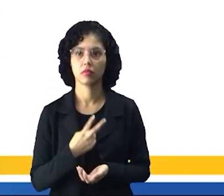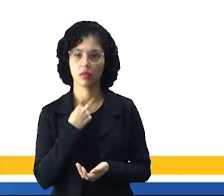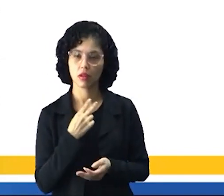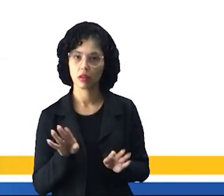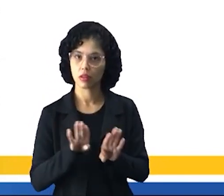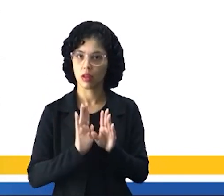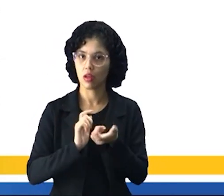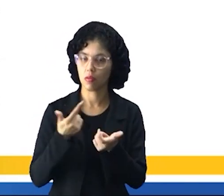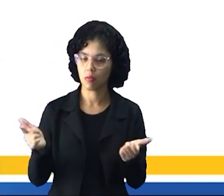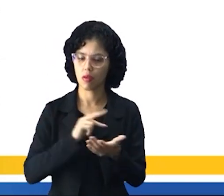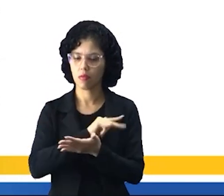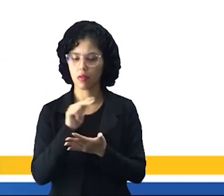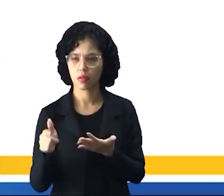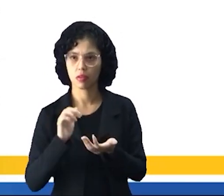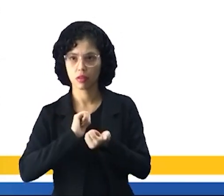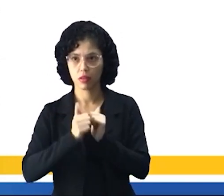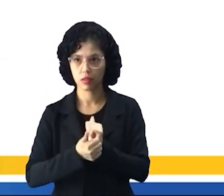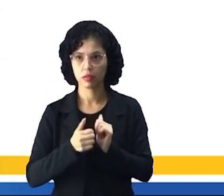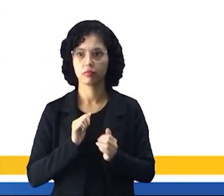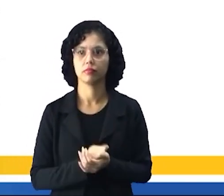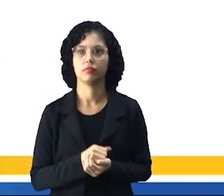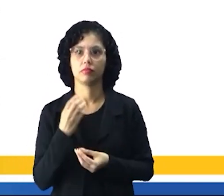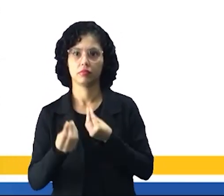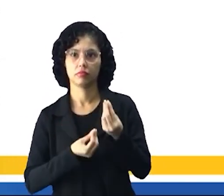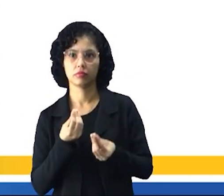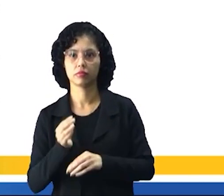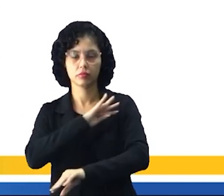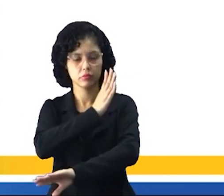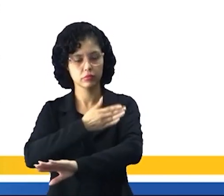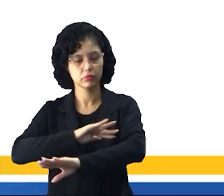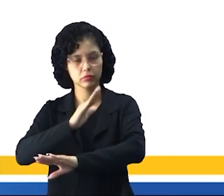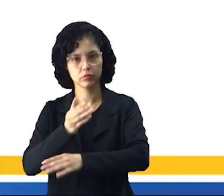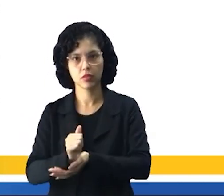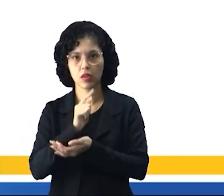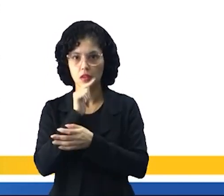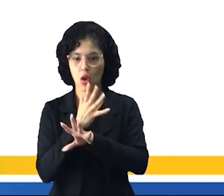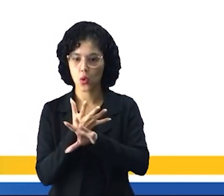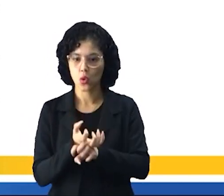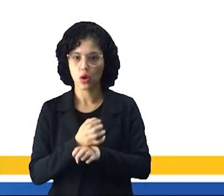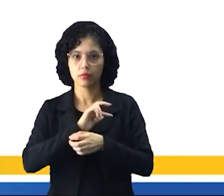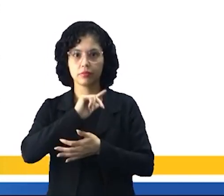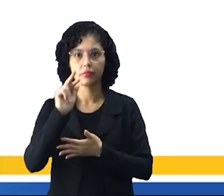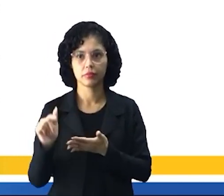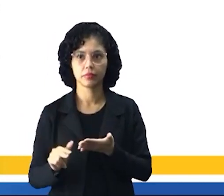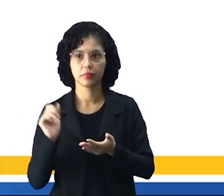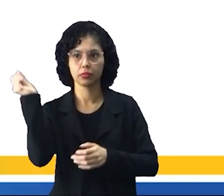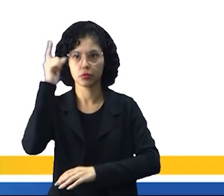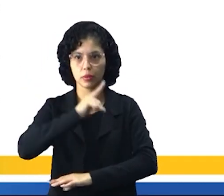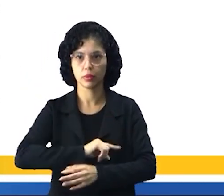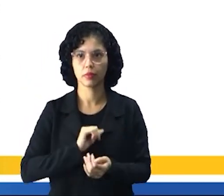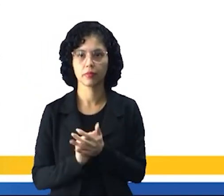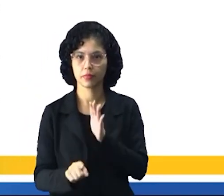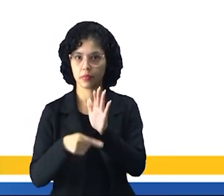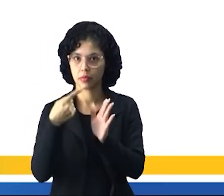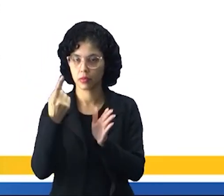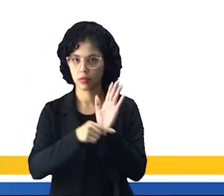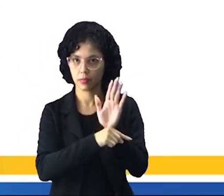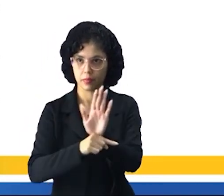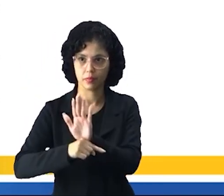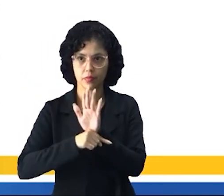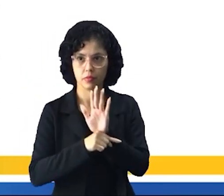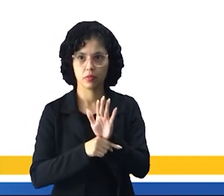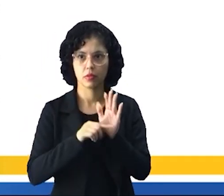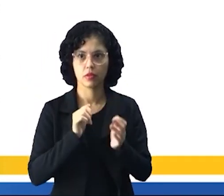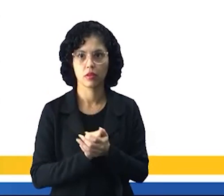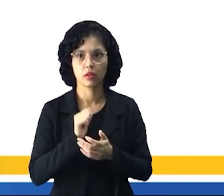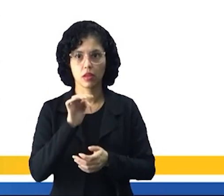ocupam os mais variados hábitats, tais como montanhas, pântanos, desertos, solos arenosos. Podem ser os primeiros representantes do